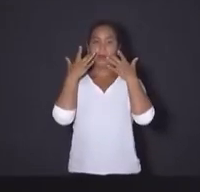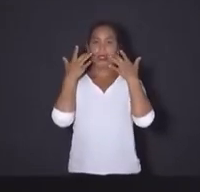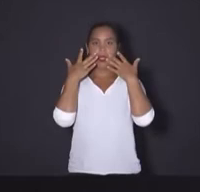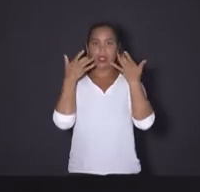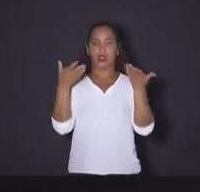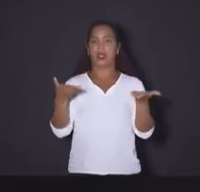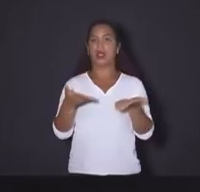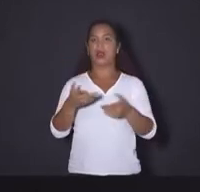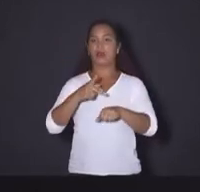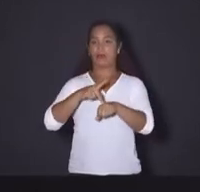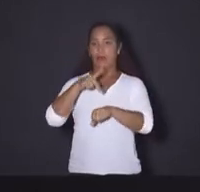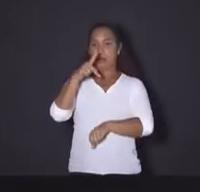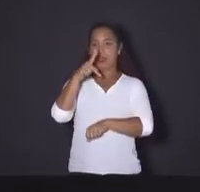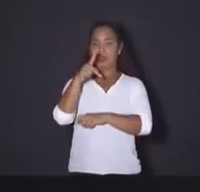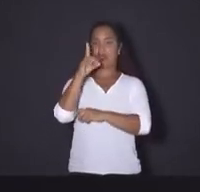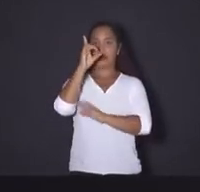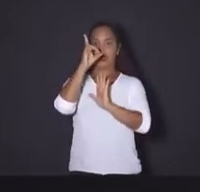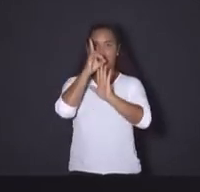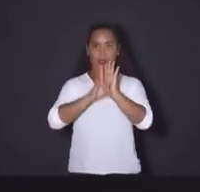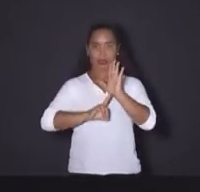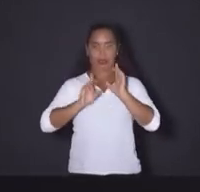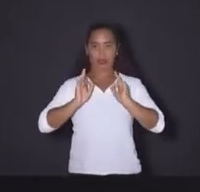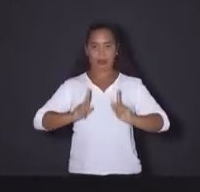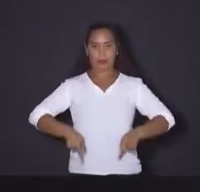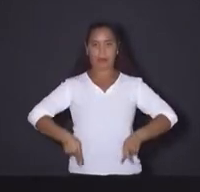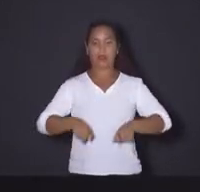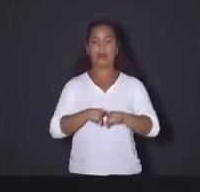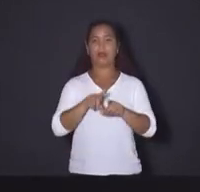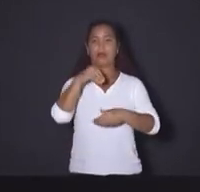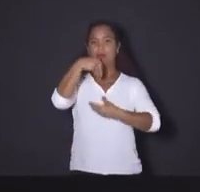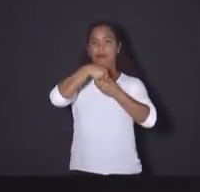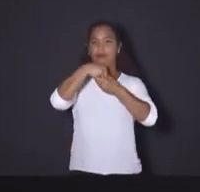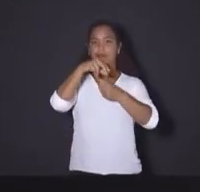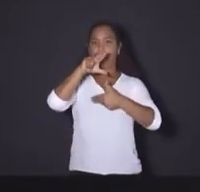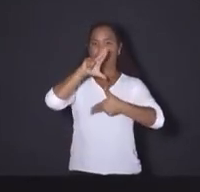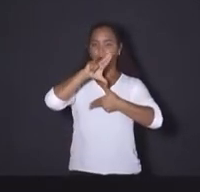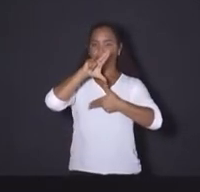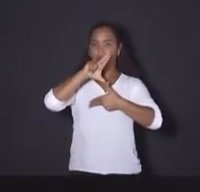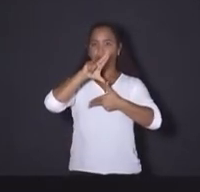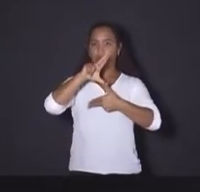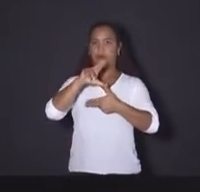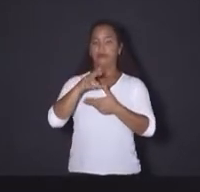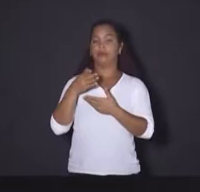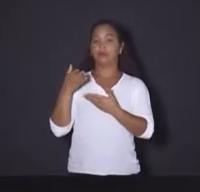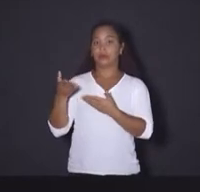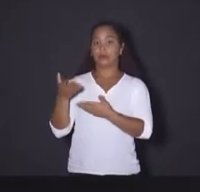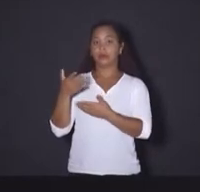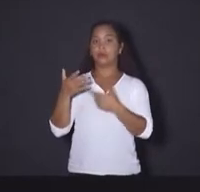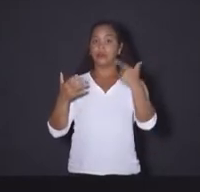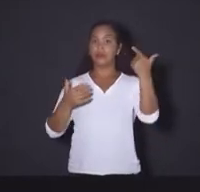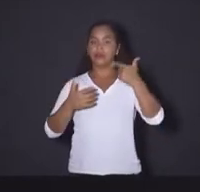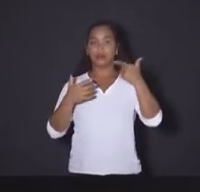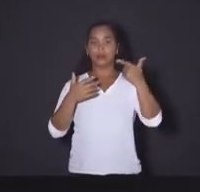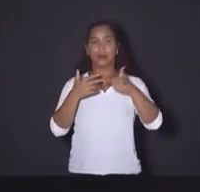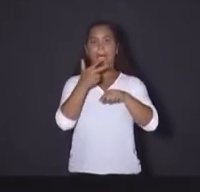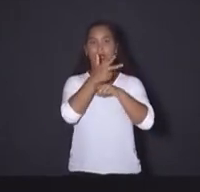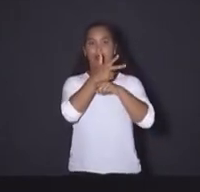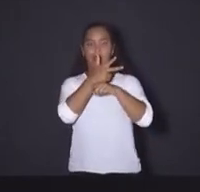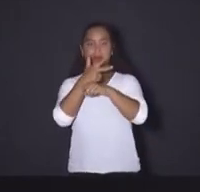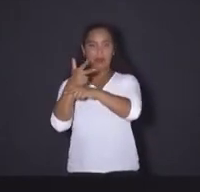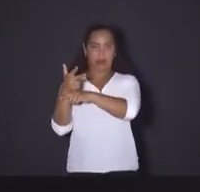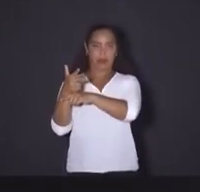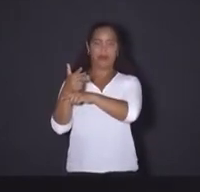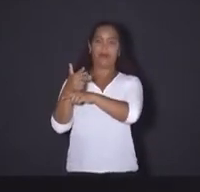pós em direitos humanos também pela UFBA. E essa foi a minha segunda experiência no projeto Educa 7 Minutos, que